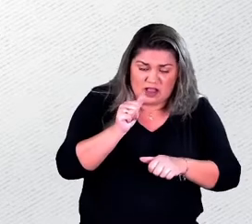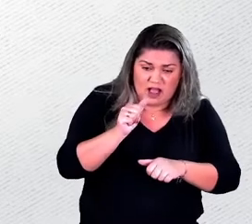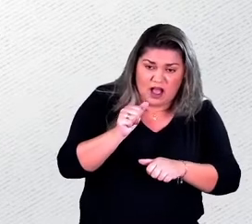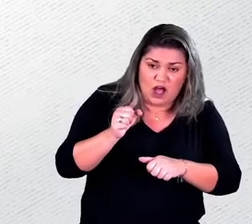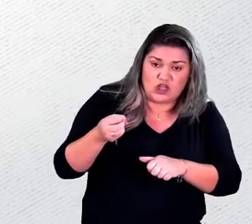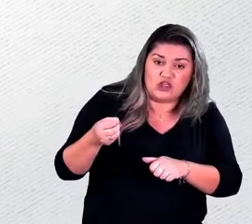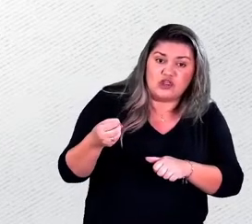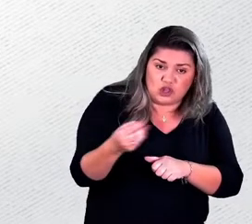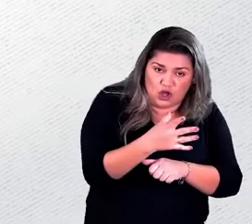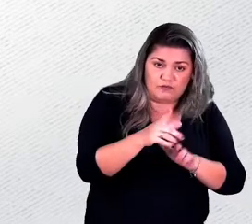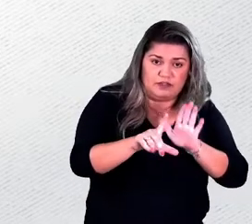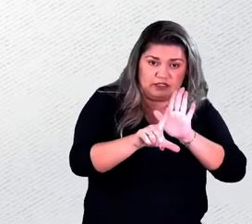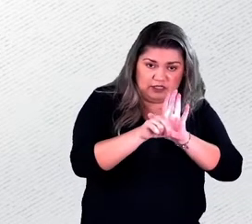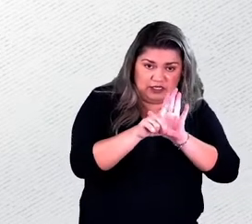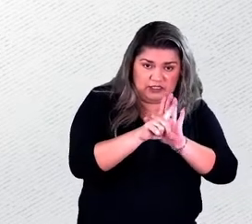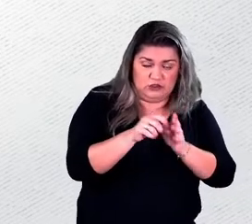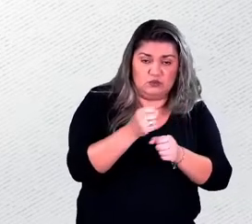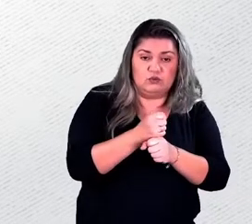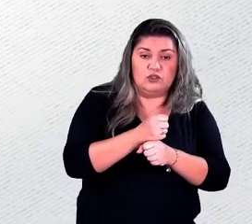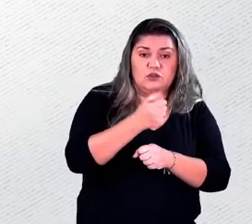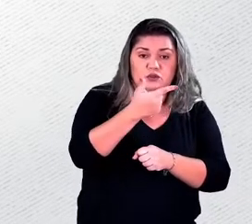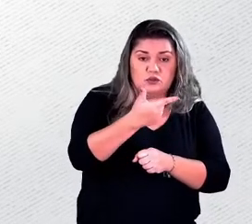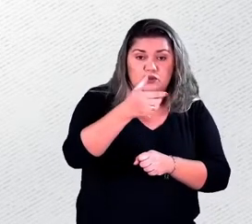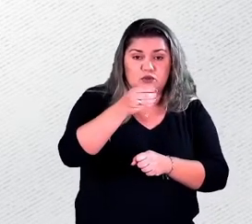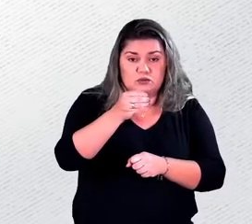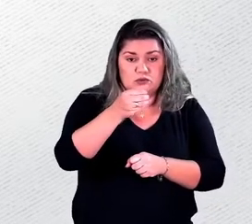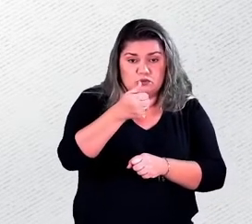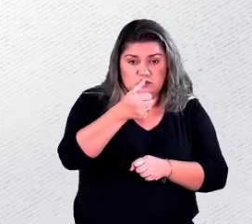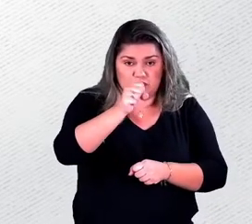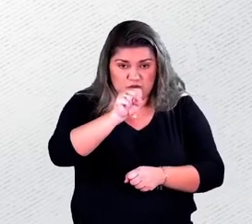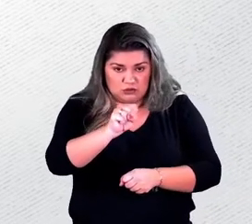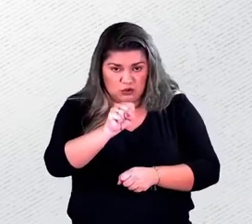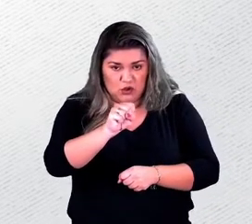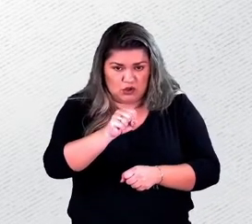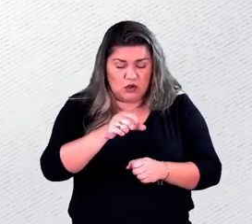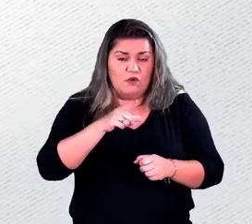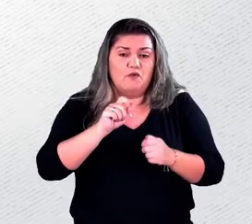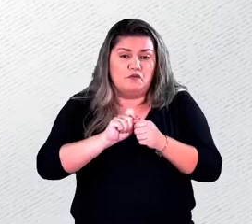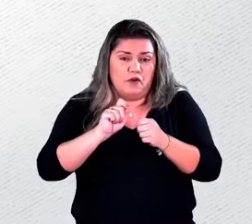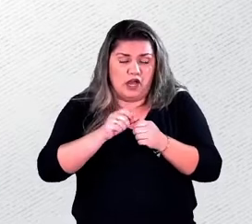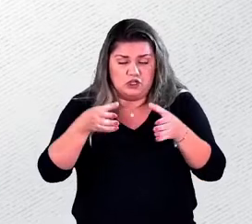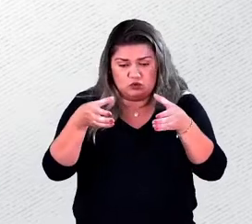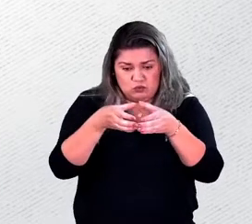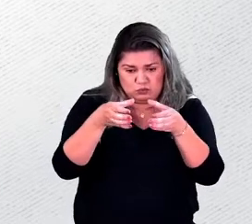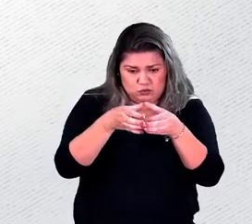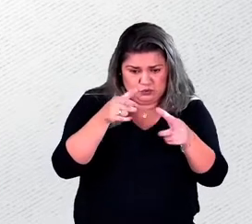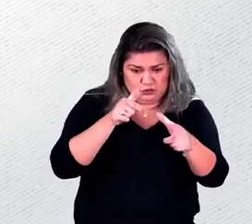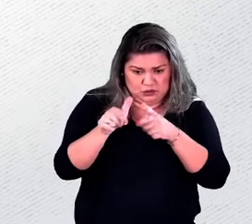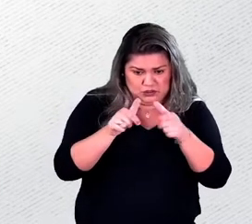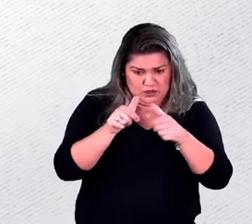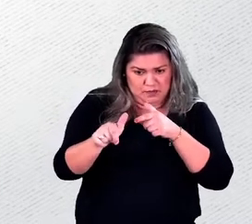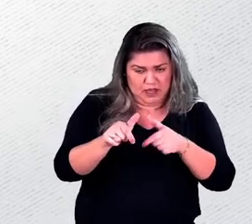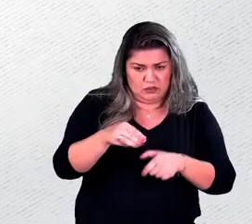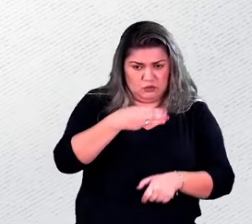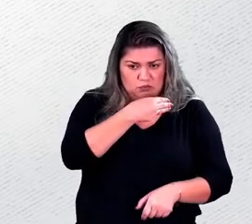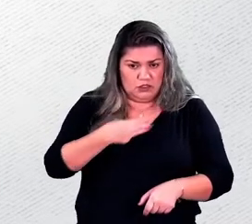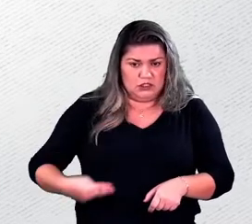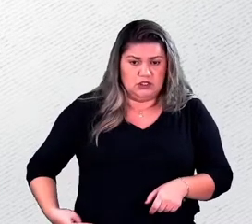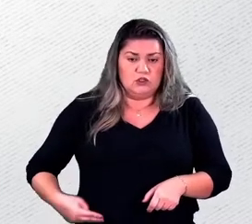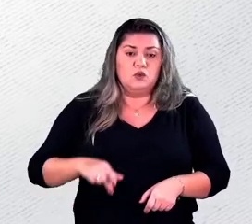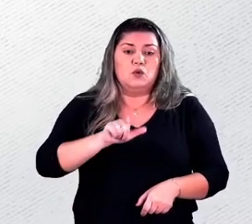Lei 2018 Conselho Nacional de Justiça Quem criou o seu grupo de trabalho presidido pelo Ministro Luis Felipe Salomão